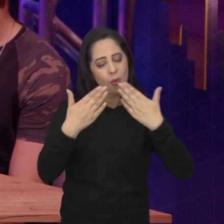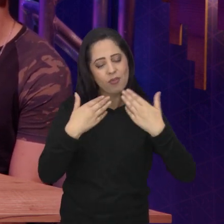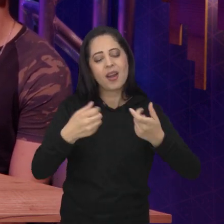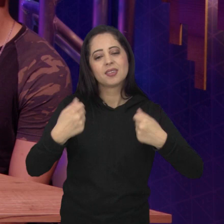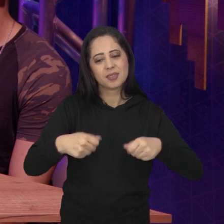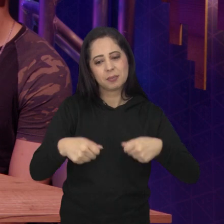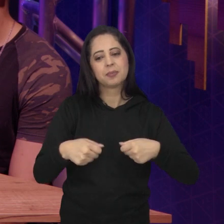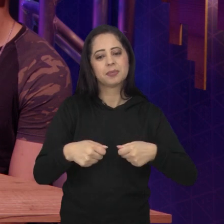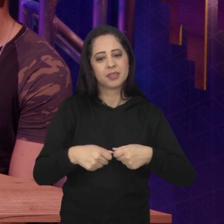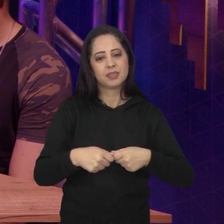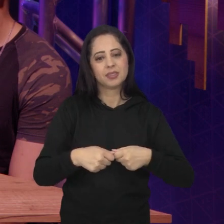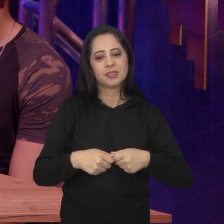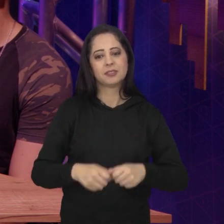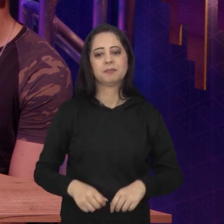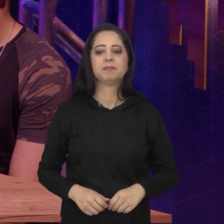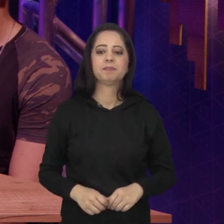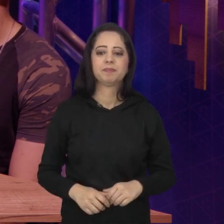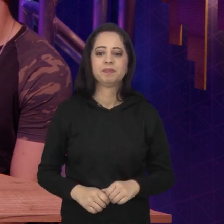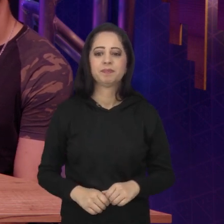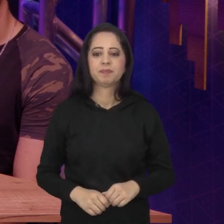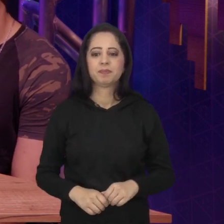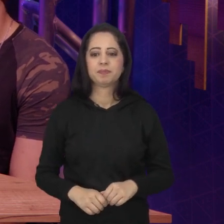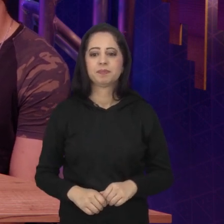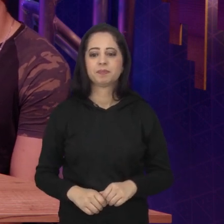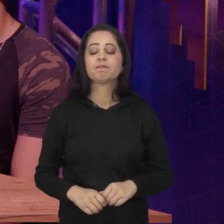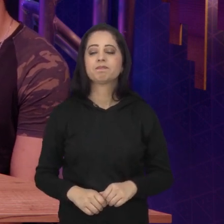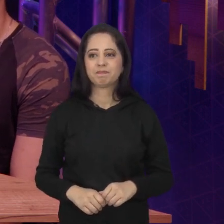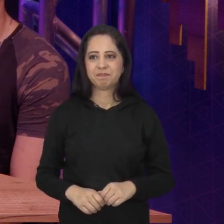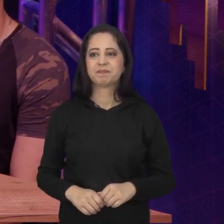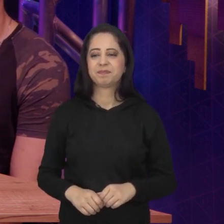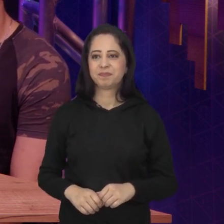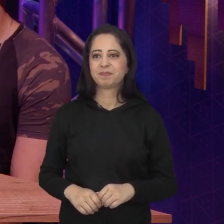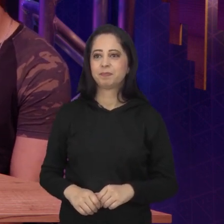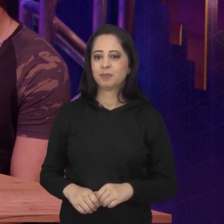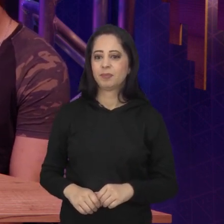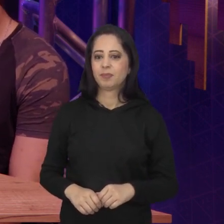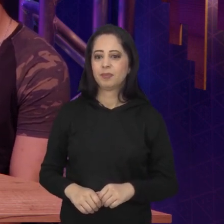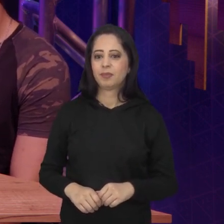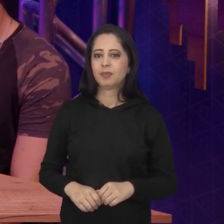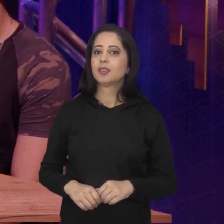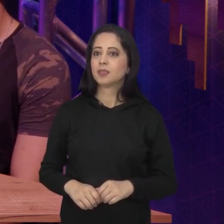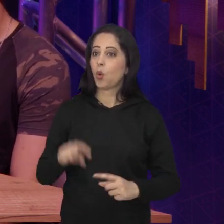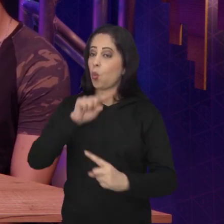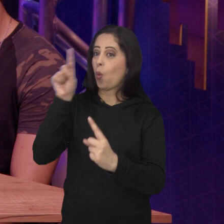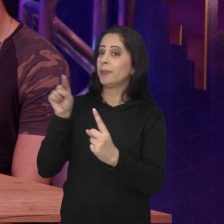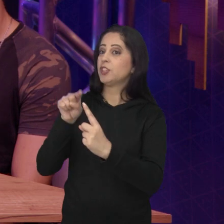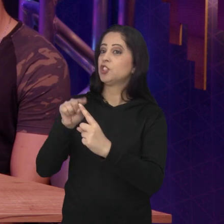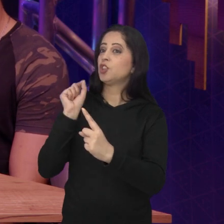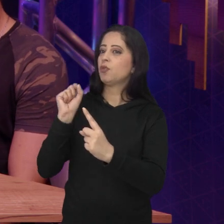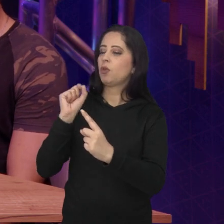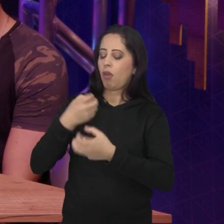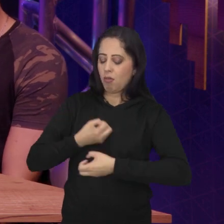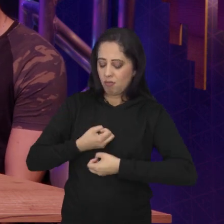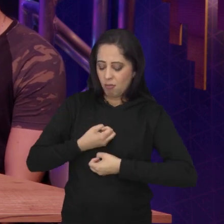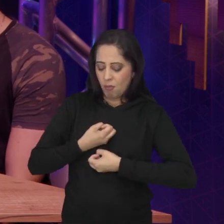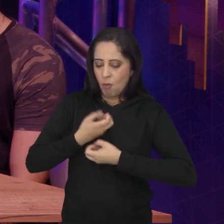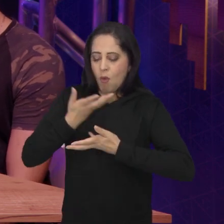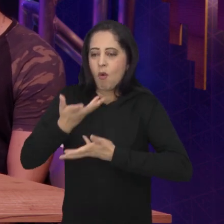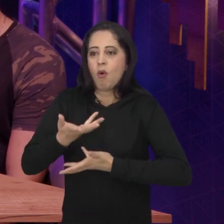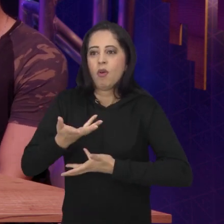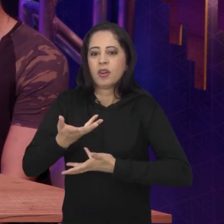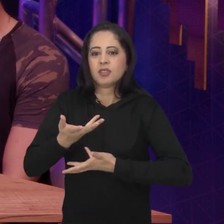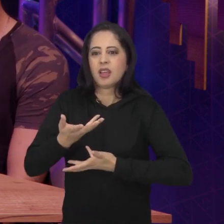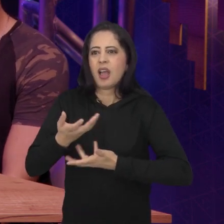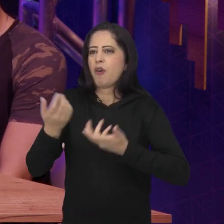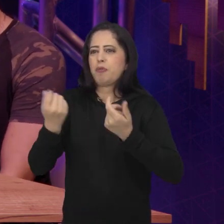saúde mental de uma pessoa, mas assim, converse com alguém, sempre vai ter alguém que vai conseguir te ajudar. É isso aí. O lance é conversar, é